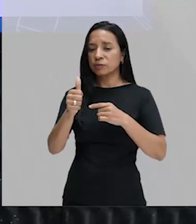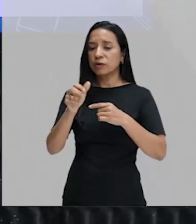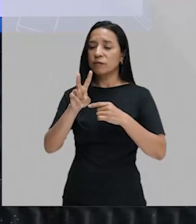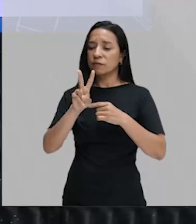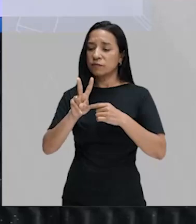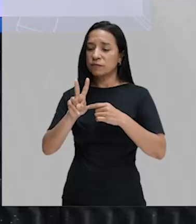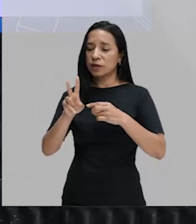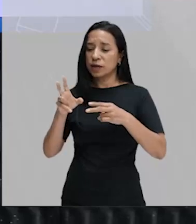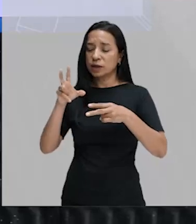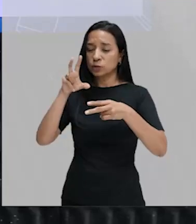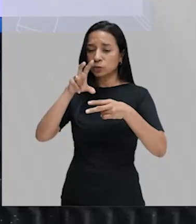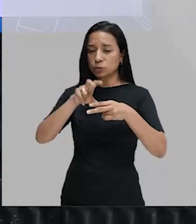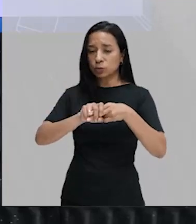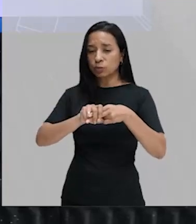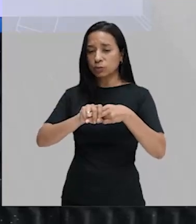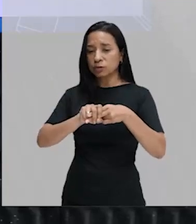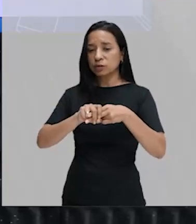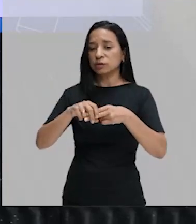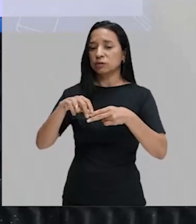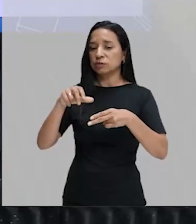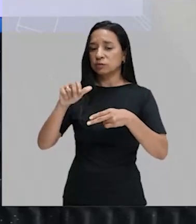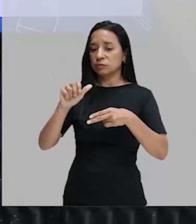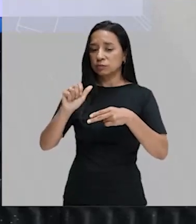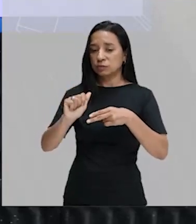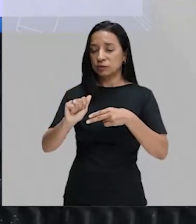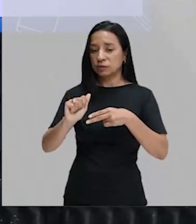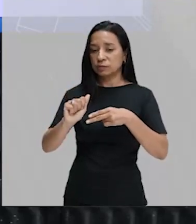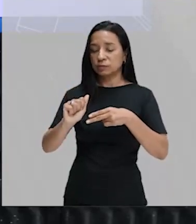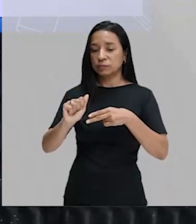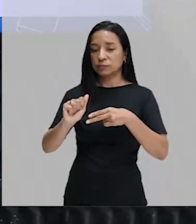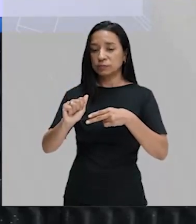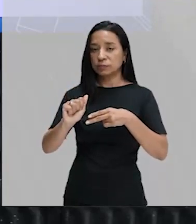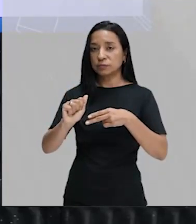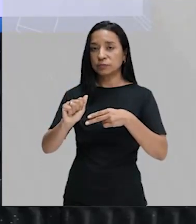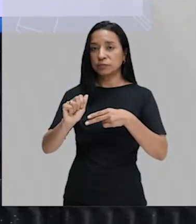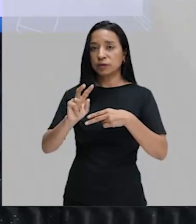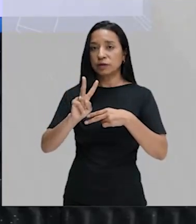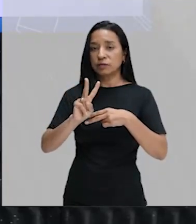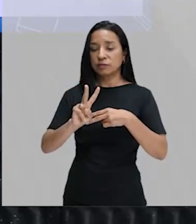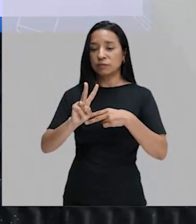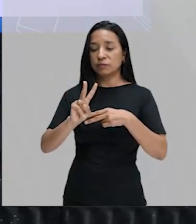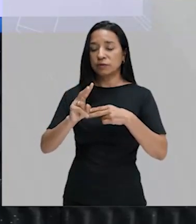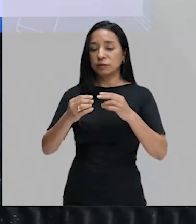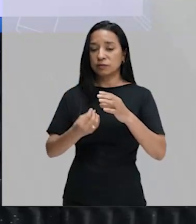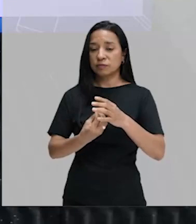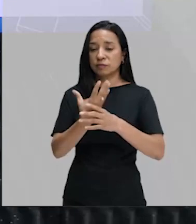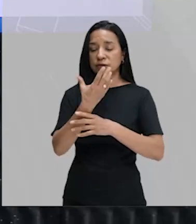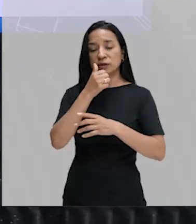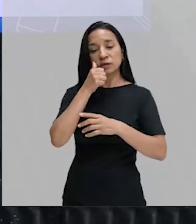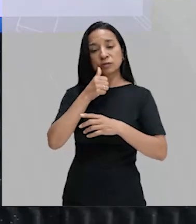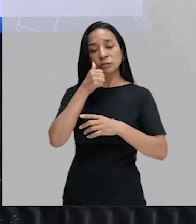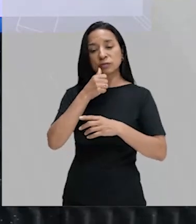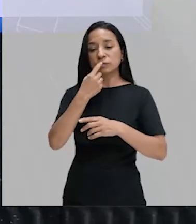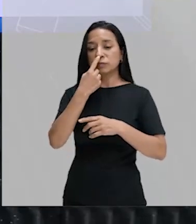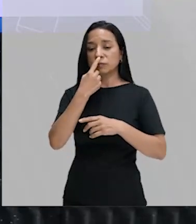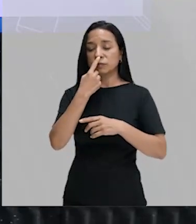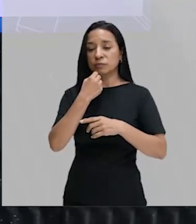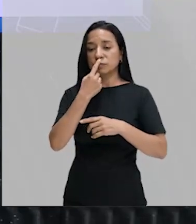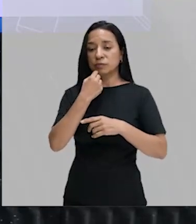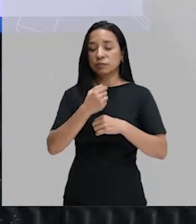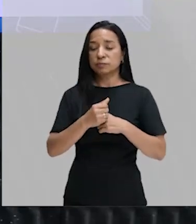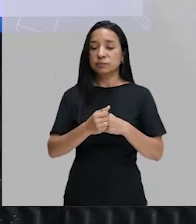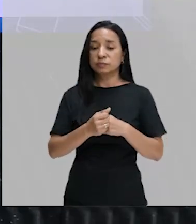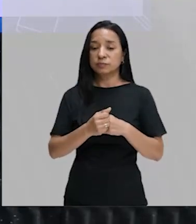ali ó, na informação que eu obtive lá da figura da questão. Então, V vai nascer uma fêmea vermelha, tá?